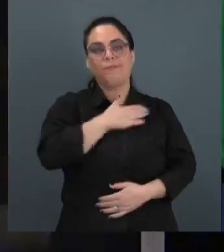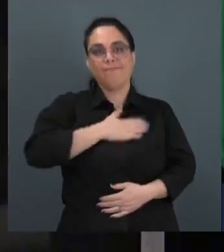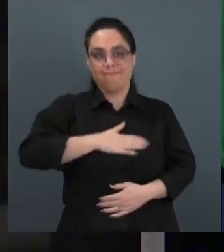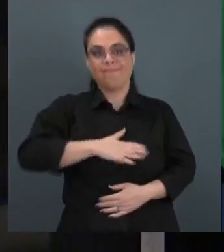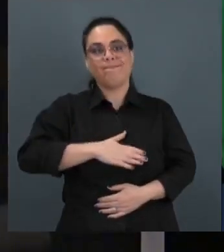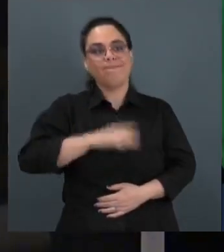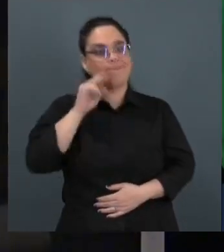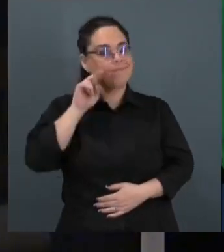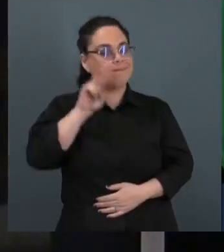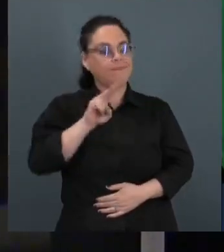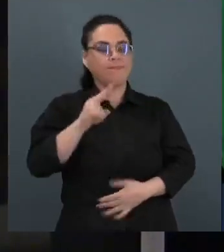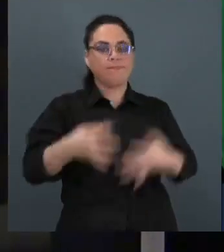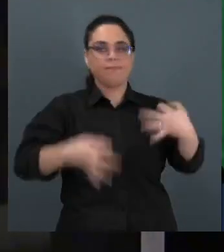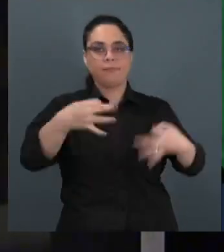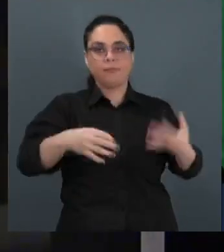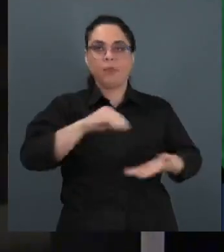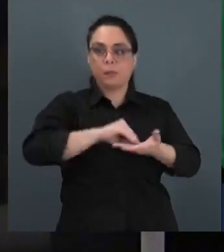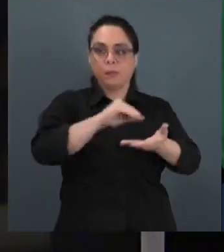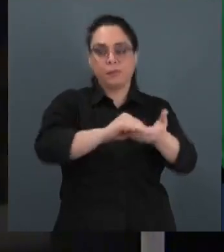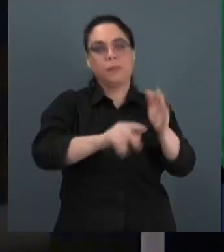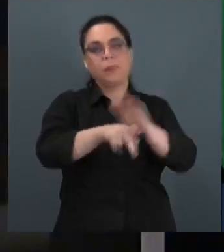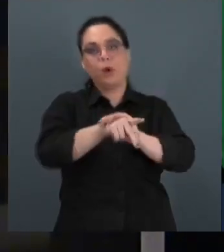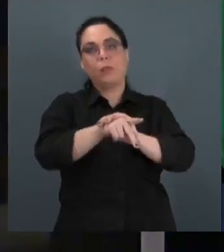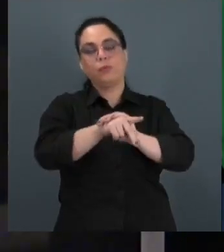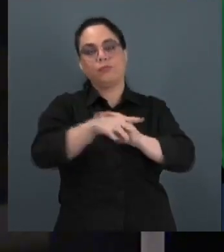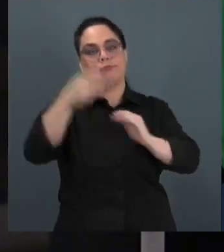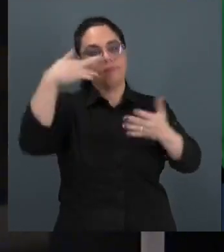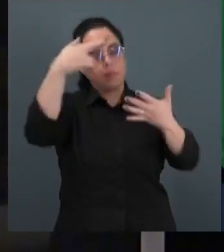de vista fiscal à sociedade brasileira.